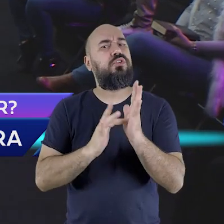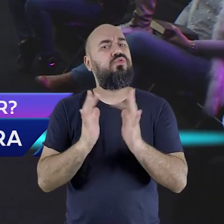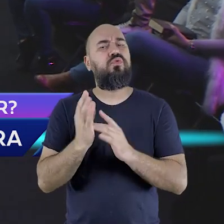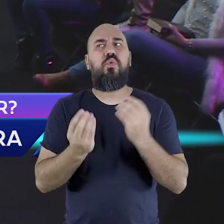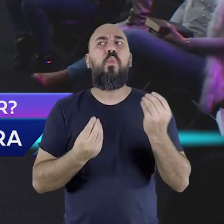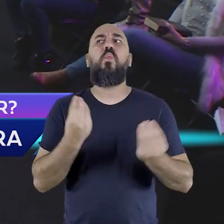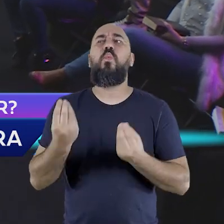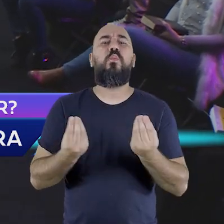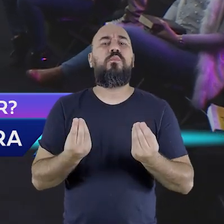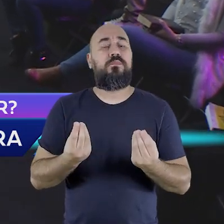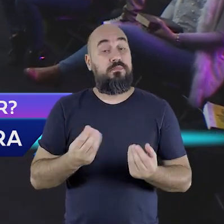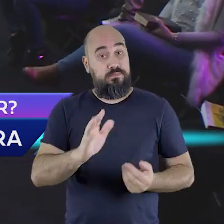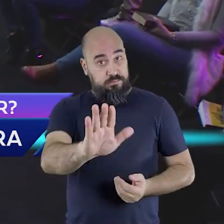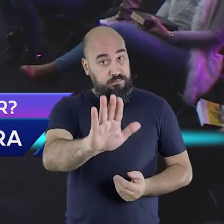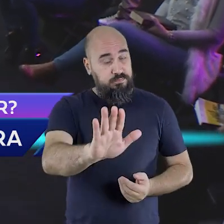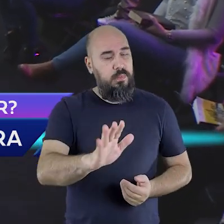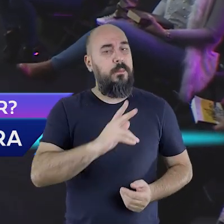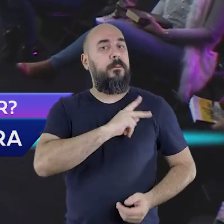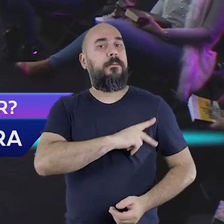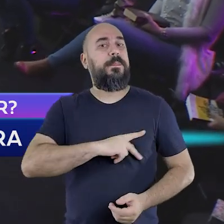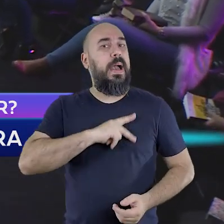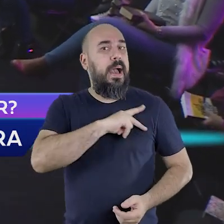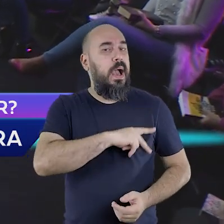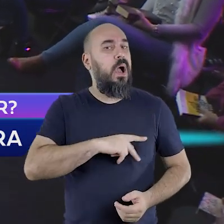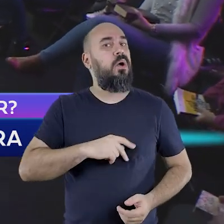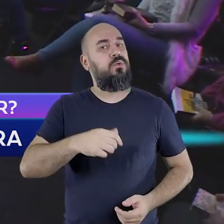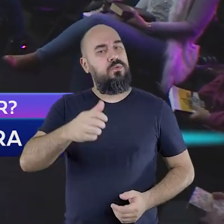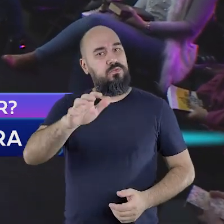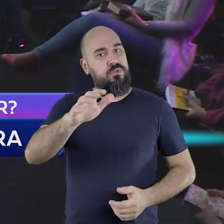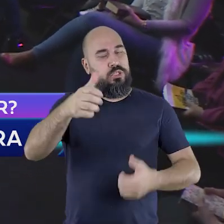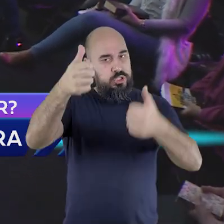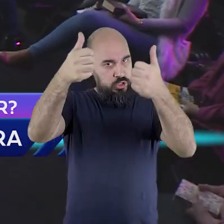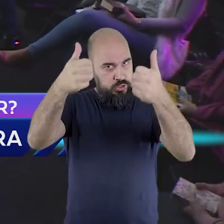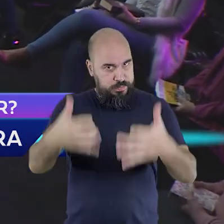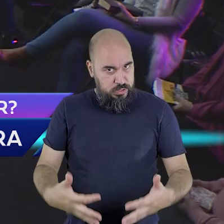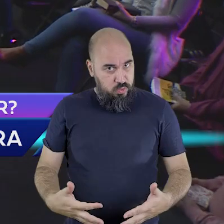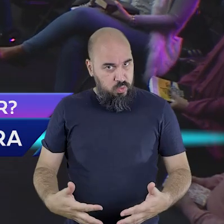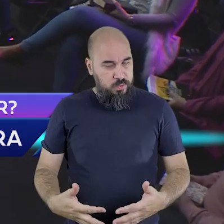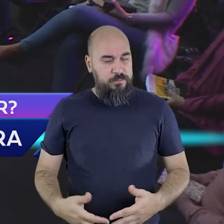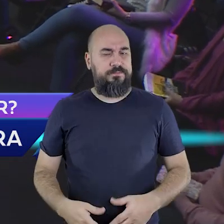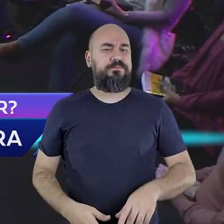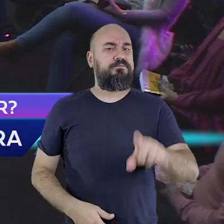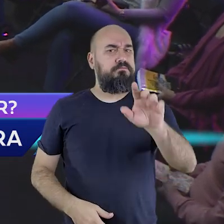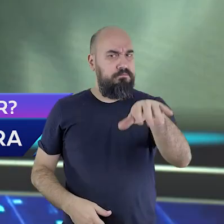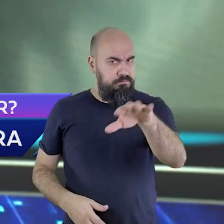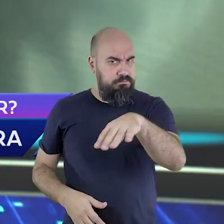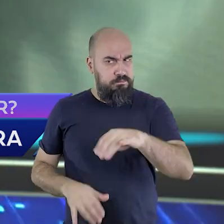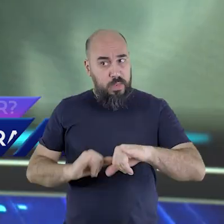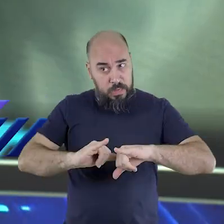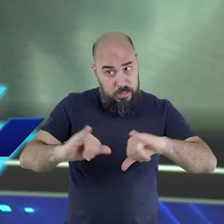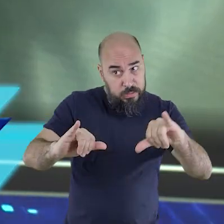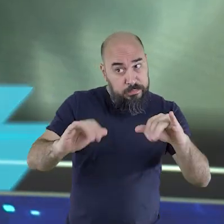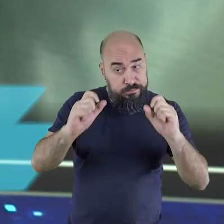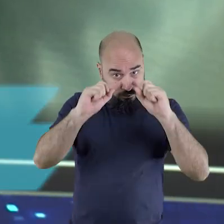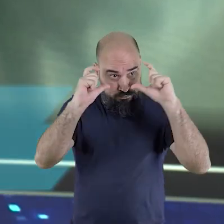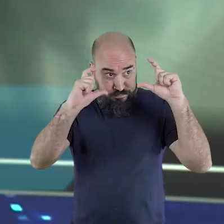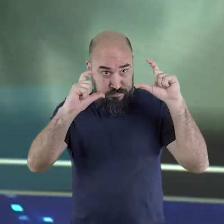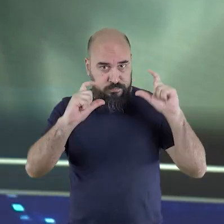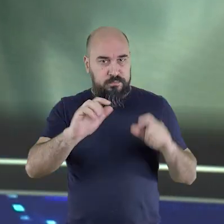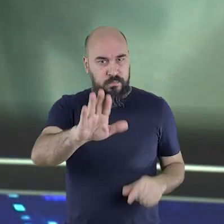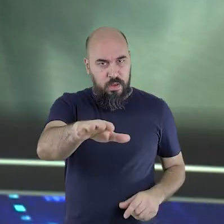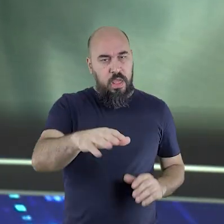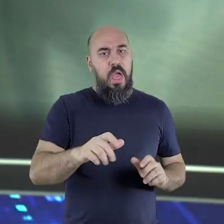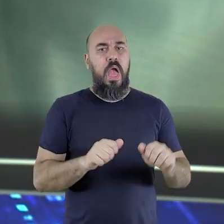uma advertência. E esta advertência alcança a igreja dos nossos dias. Vamos abrir no livro de Atos, no capítulo